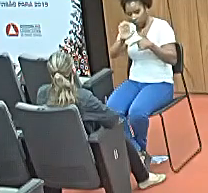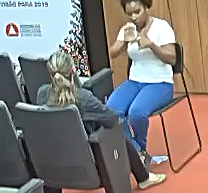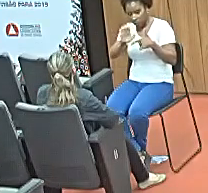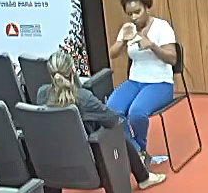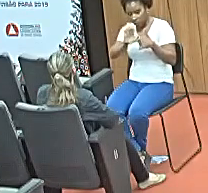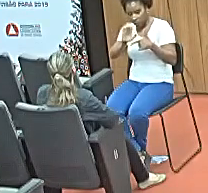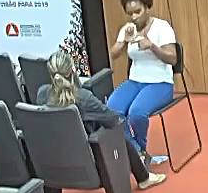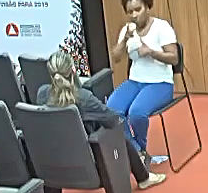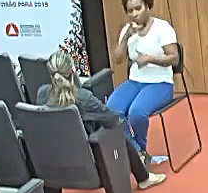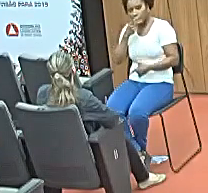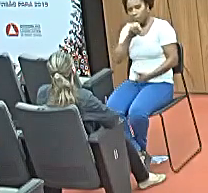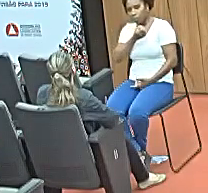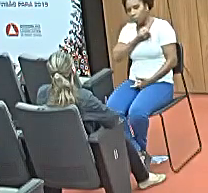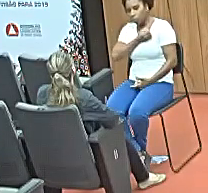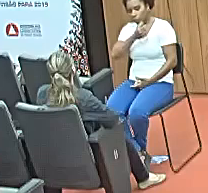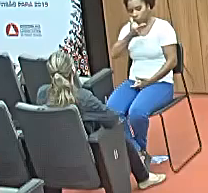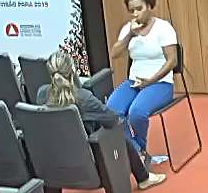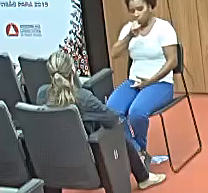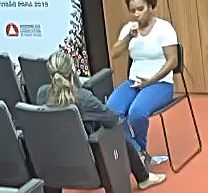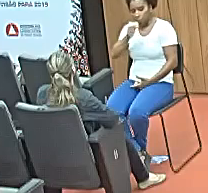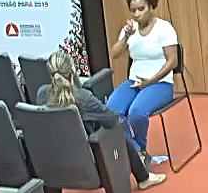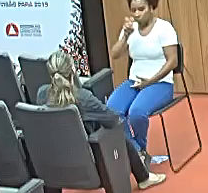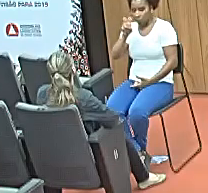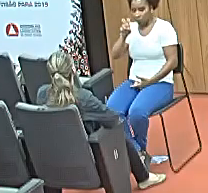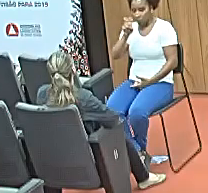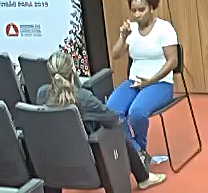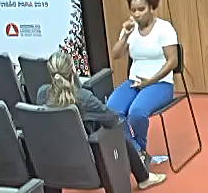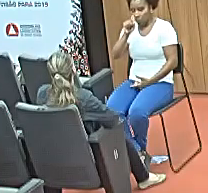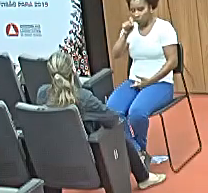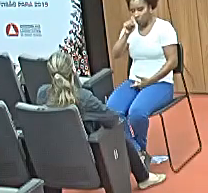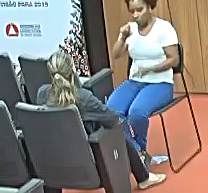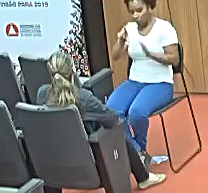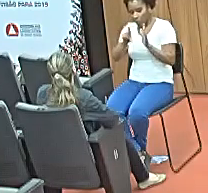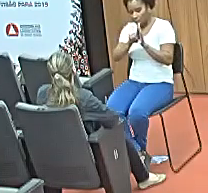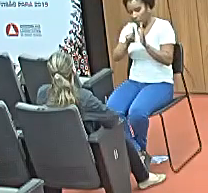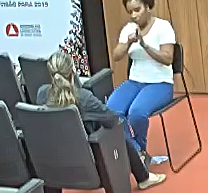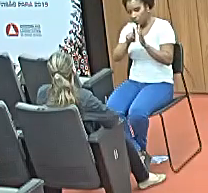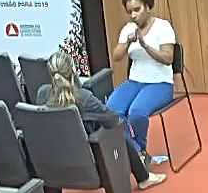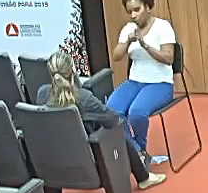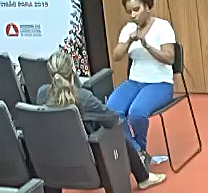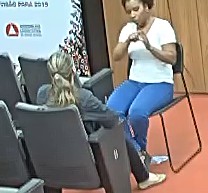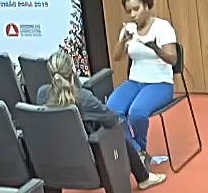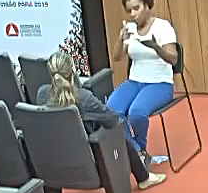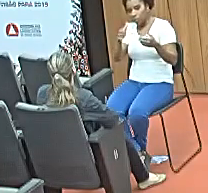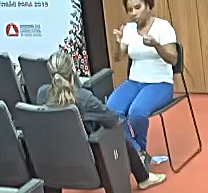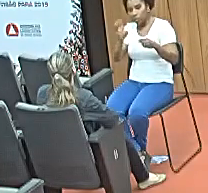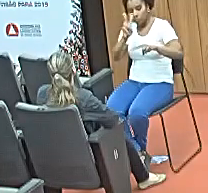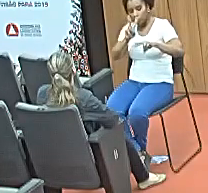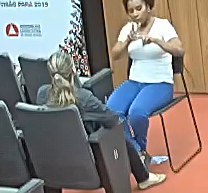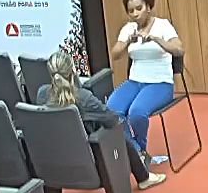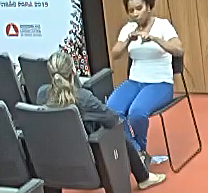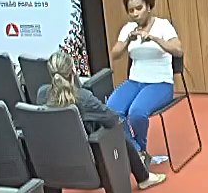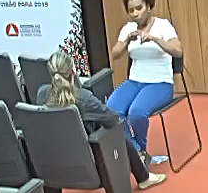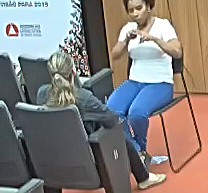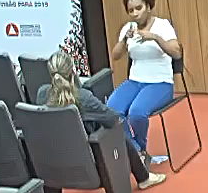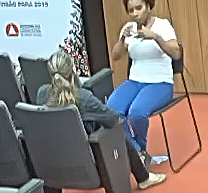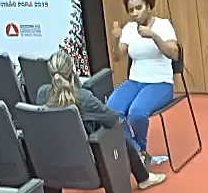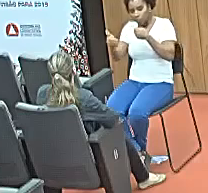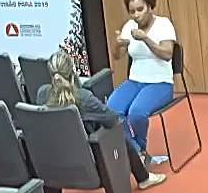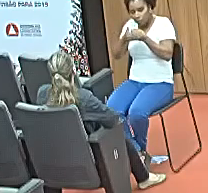205 gestão integrada de segurança pública e 208 infraestrutura do sistema prisional